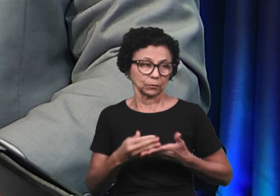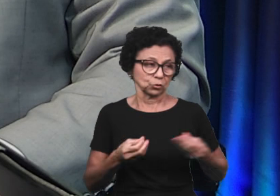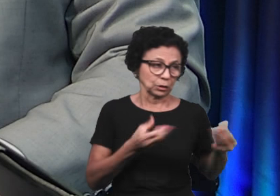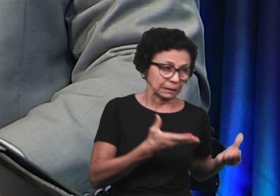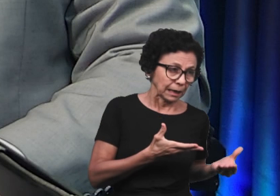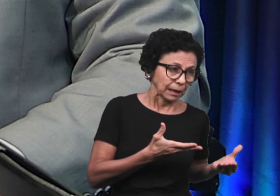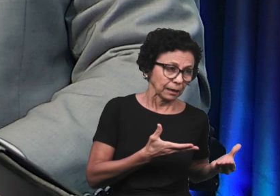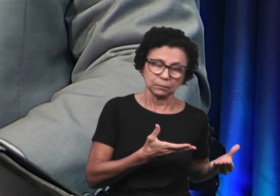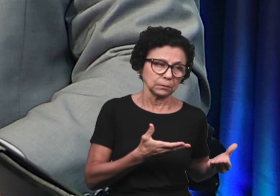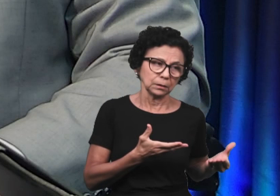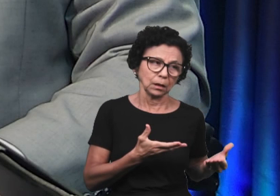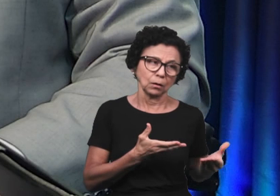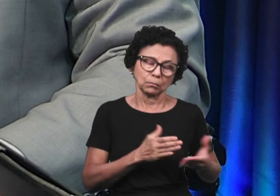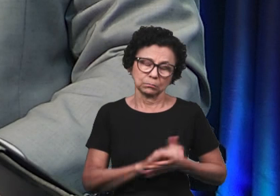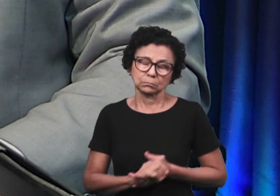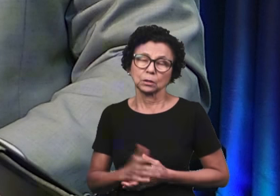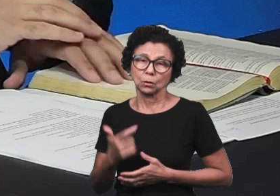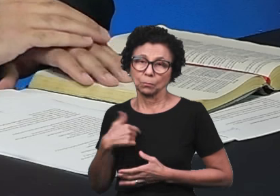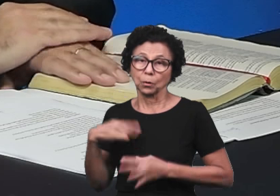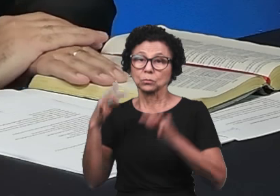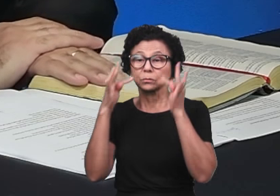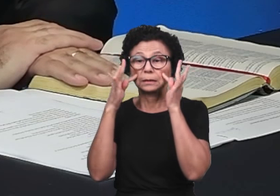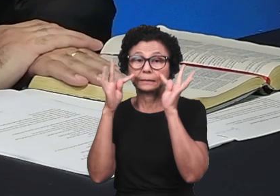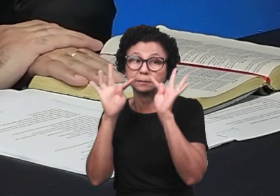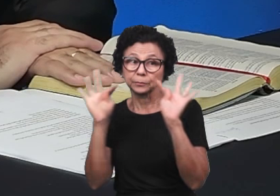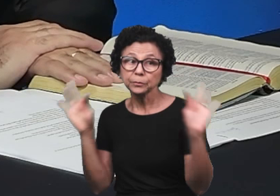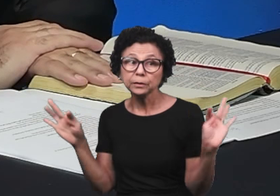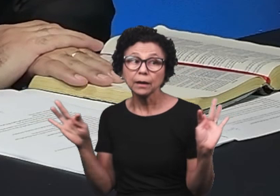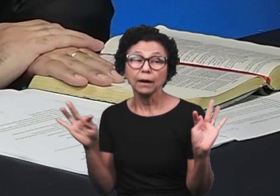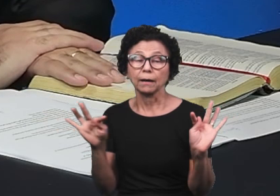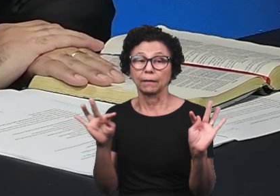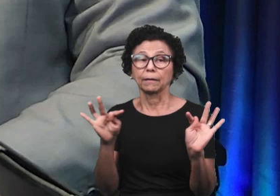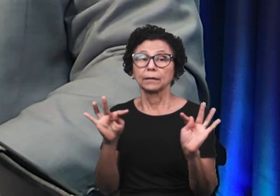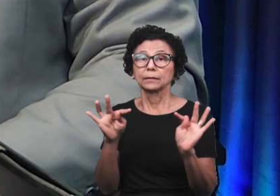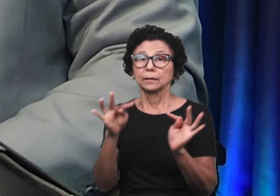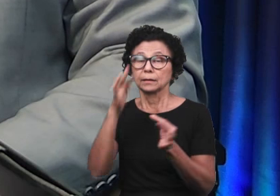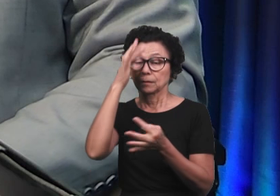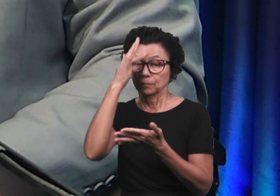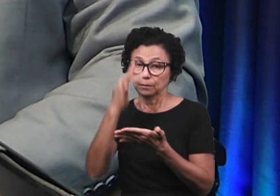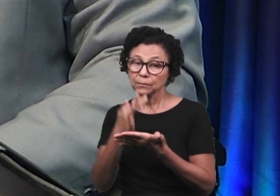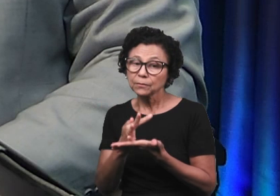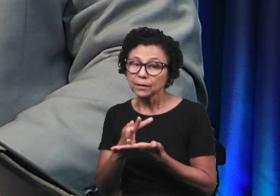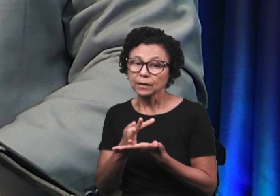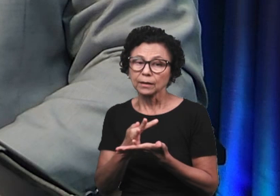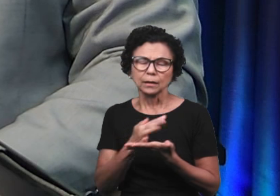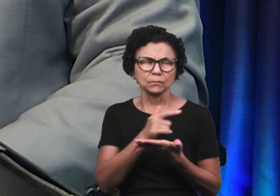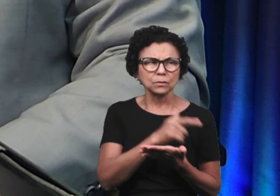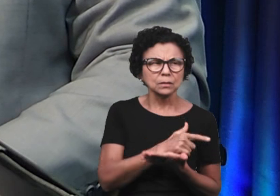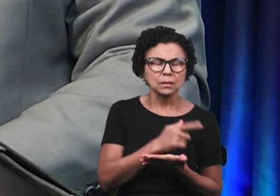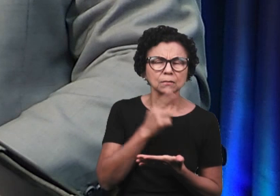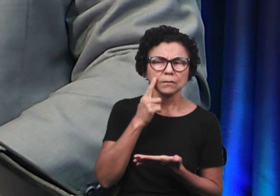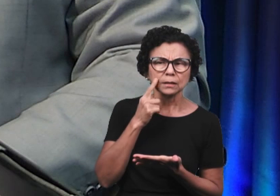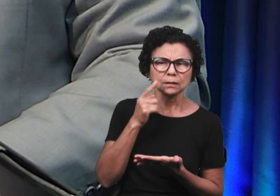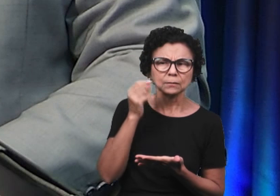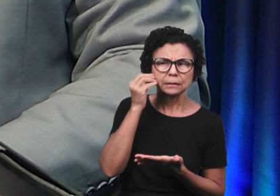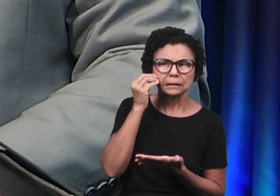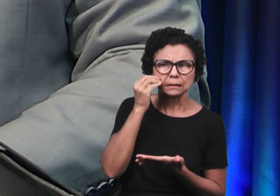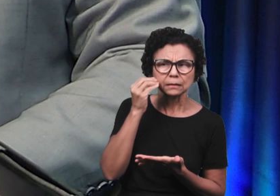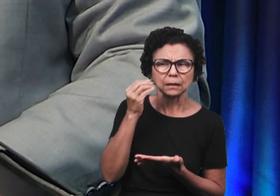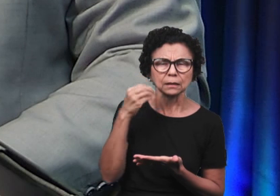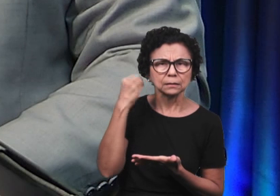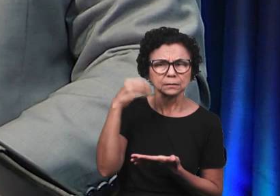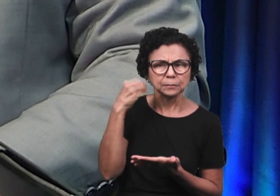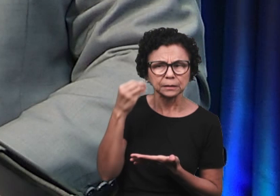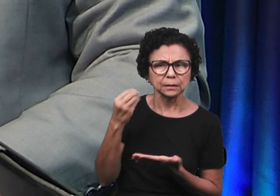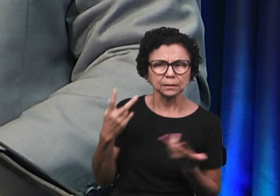serve assim, para eu te dizer o que eu vi. Aí você vai procurar ter a mesma experiência. Mas a minha fé não